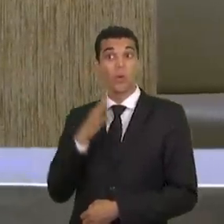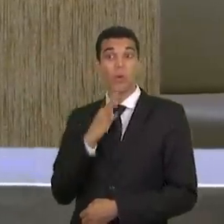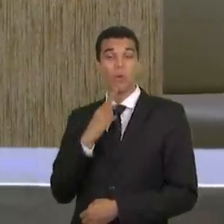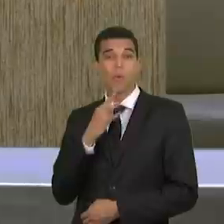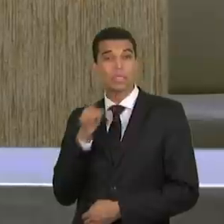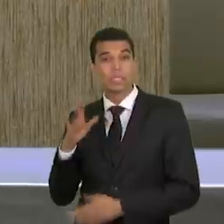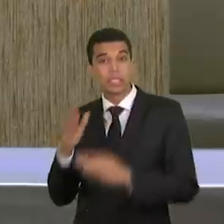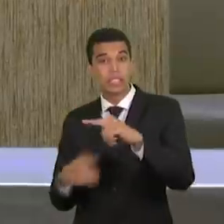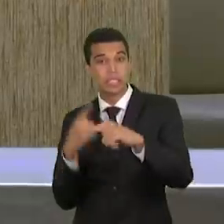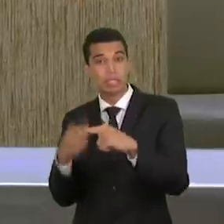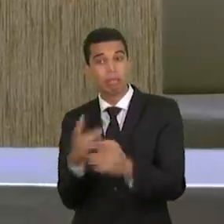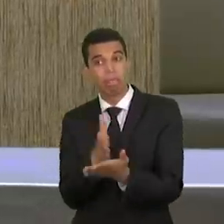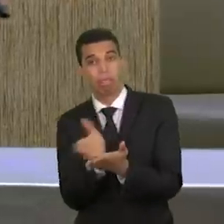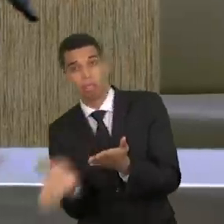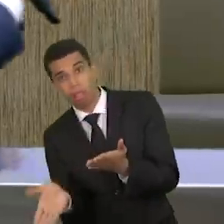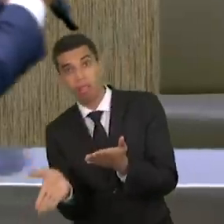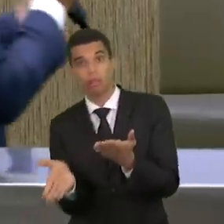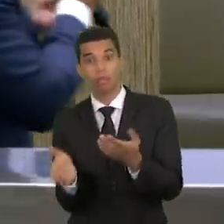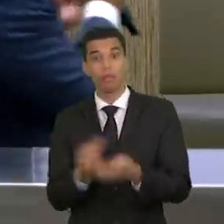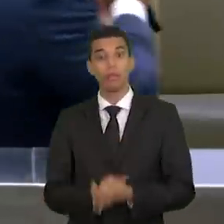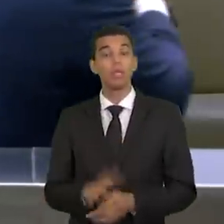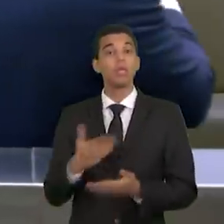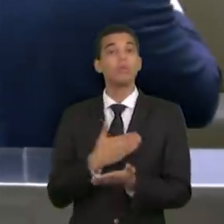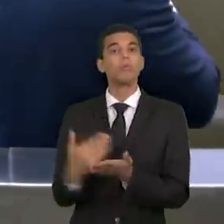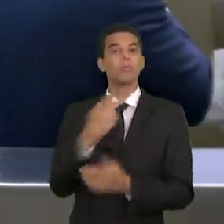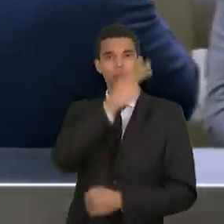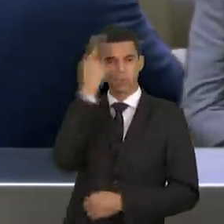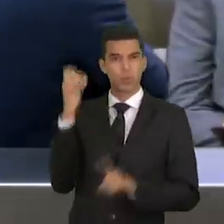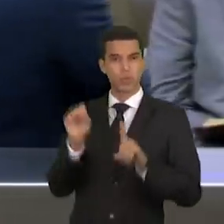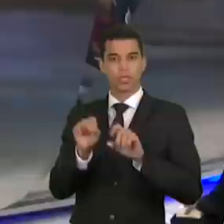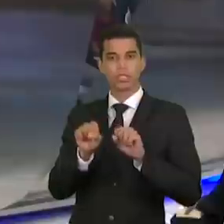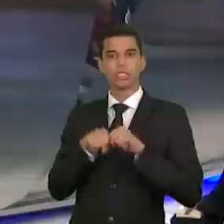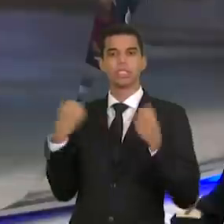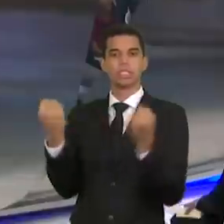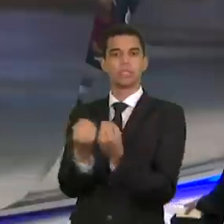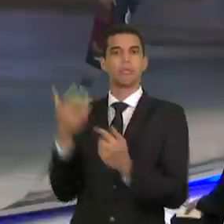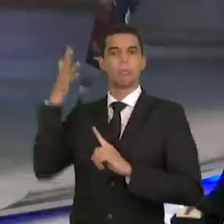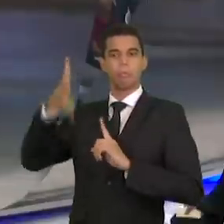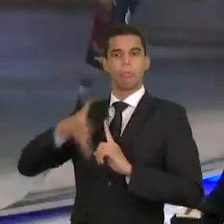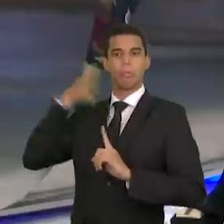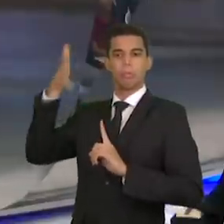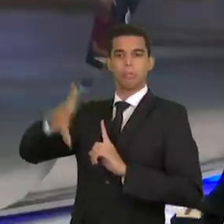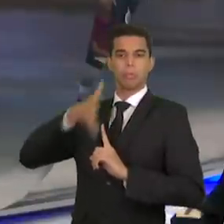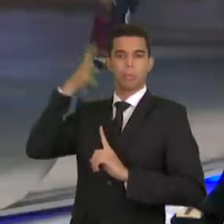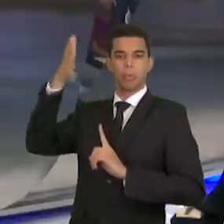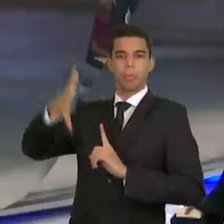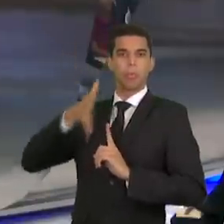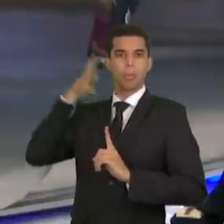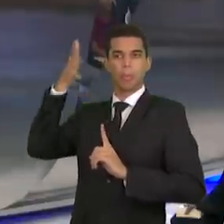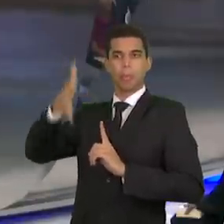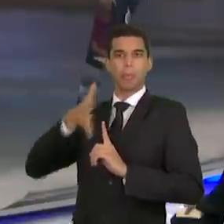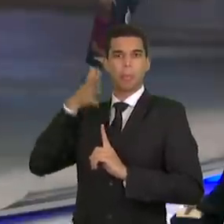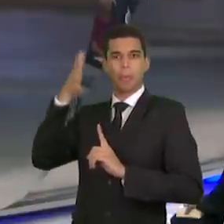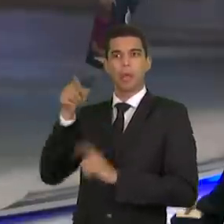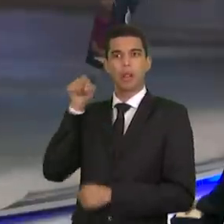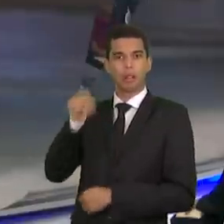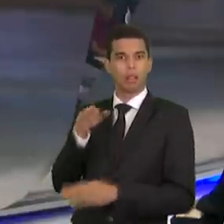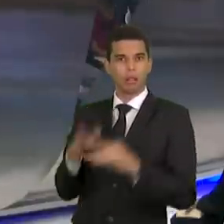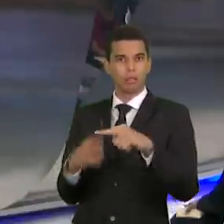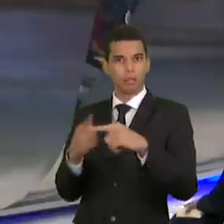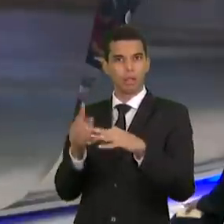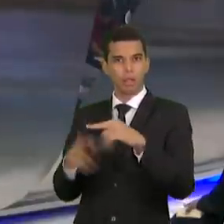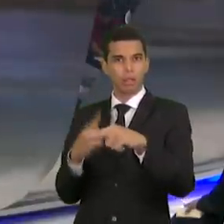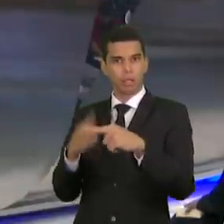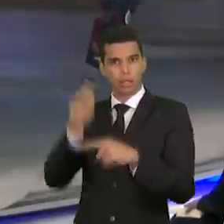verdade e começaram a ter seminários, pastor, seminários, simpósios naqueles templos,